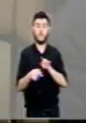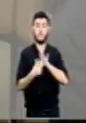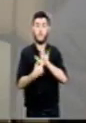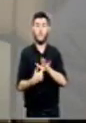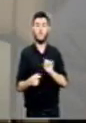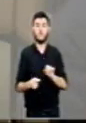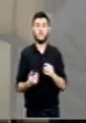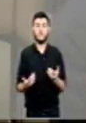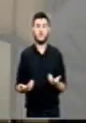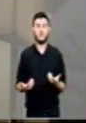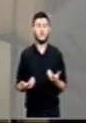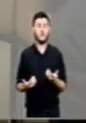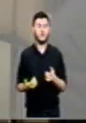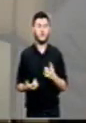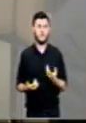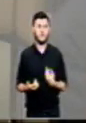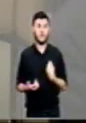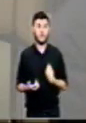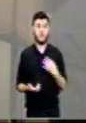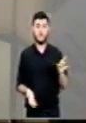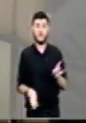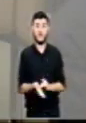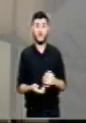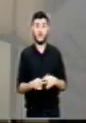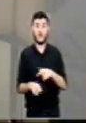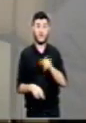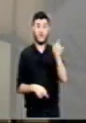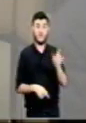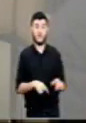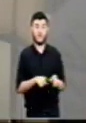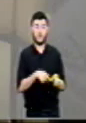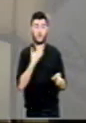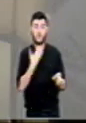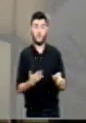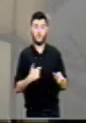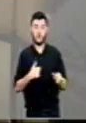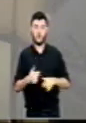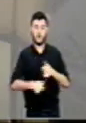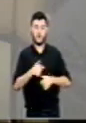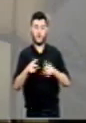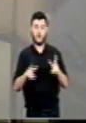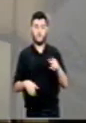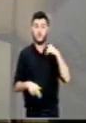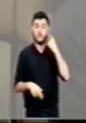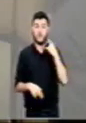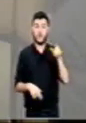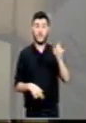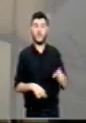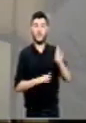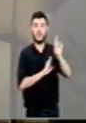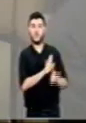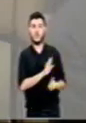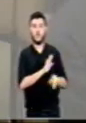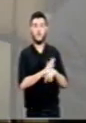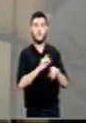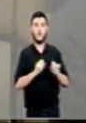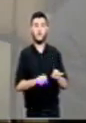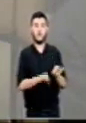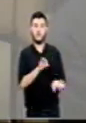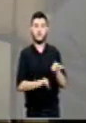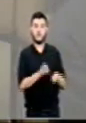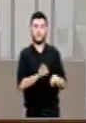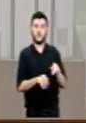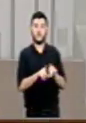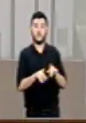presentes também, porque o meu cliente, ele era diretor do Senado, ele estava a um cumprimento de ordem superior. Muito obrigado, senhor